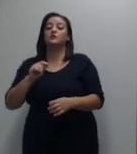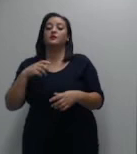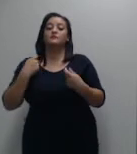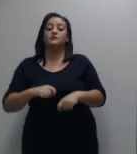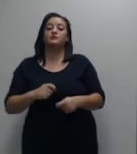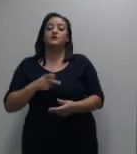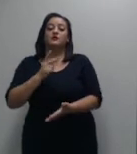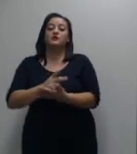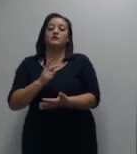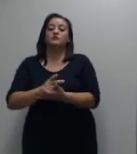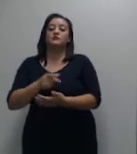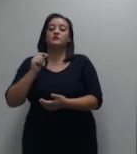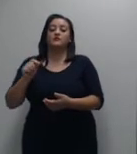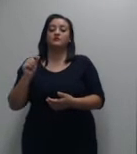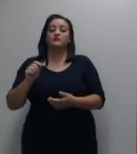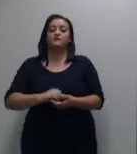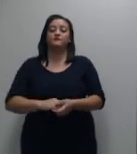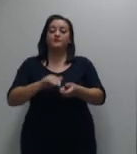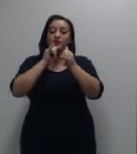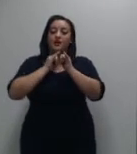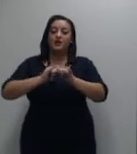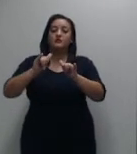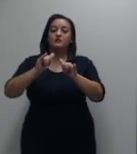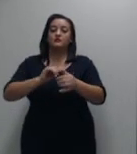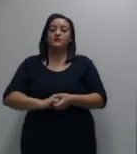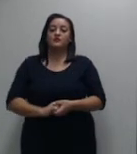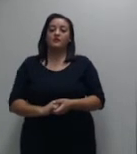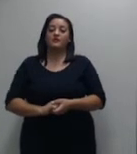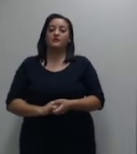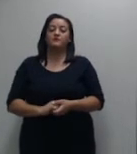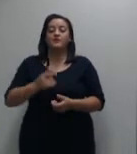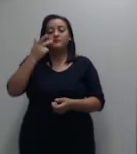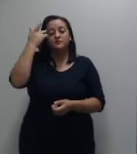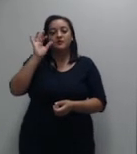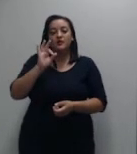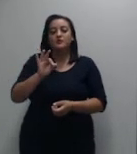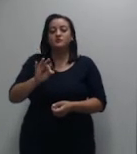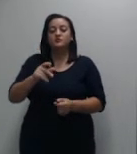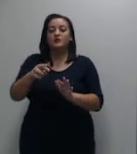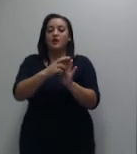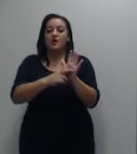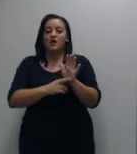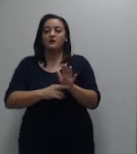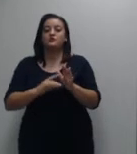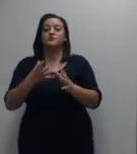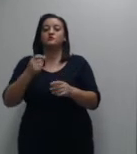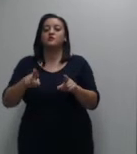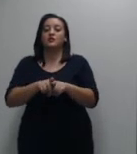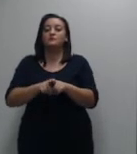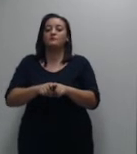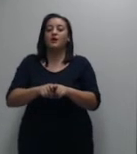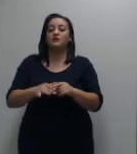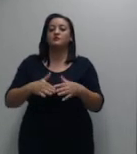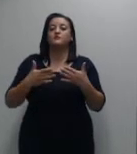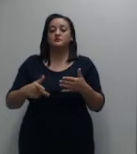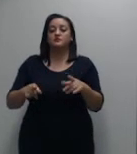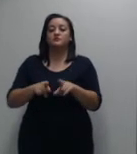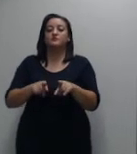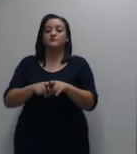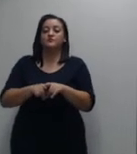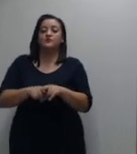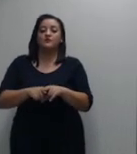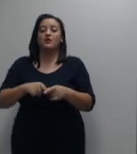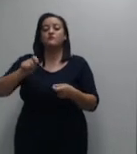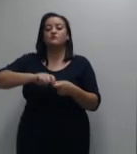é a que declarar 10 lado a possibilidade regra de cumprimento provisório sim julgado impugnado